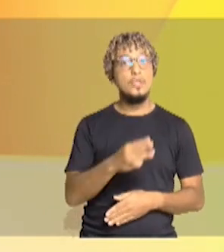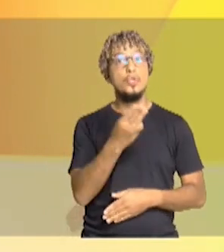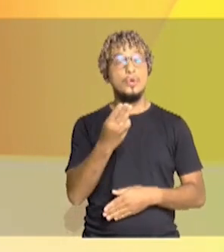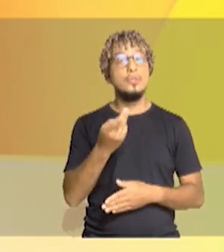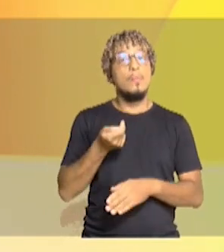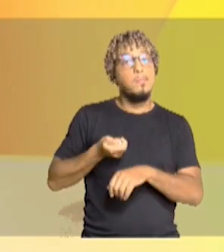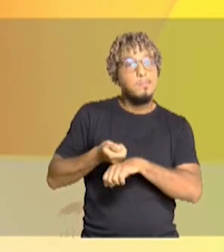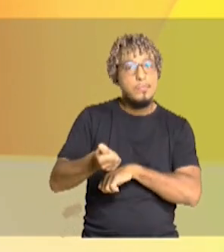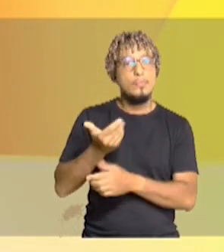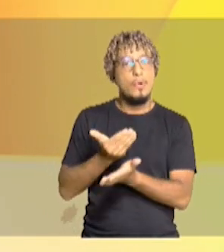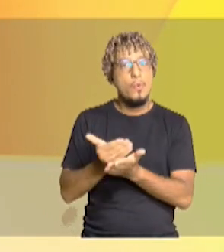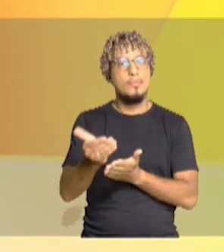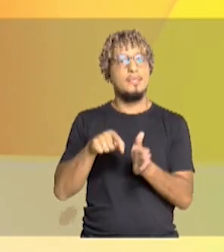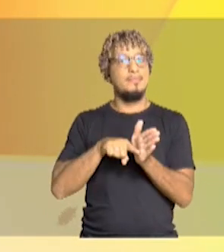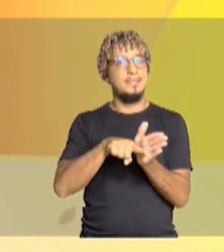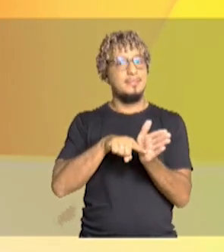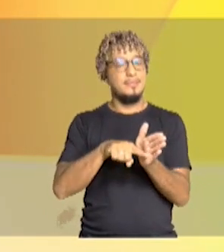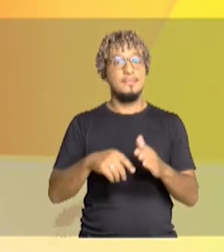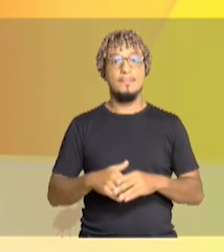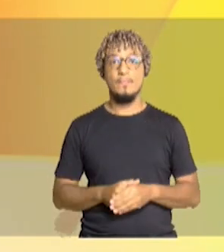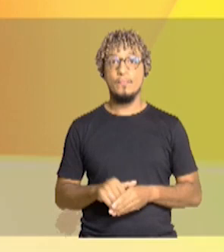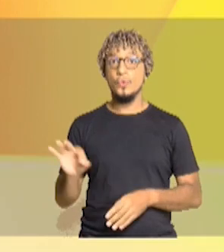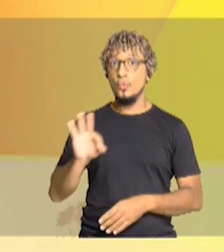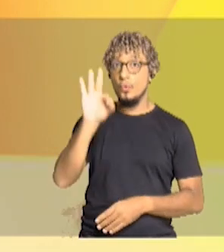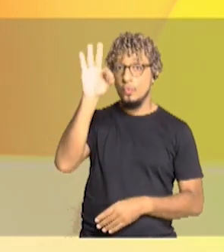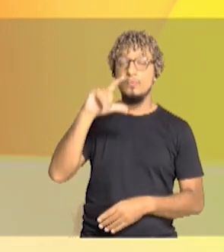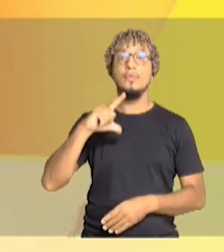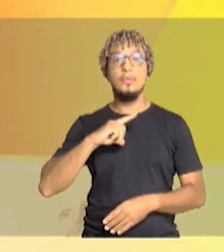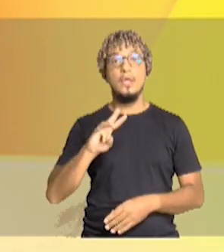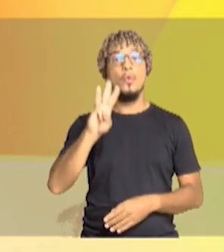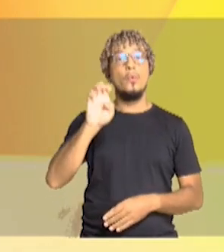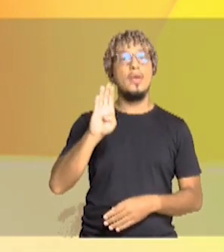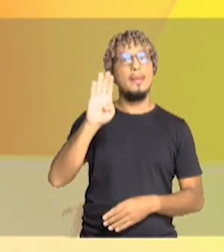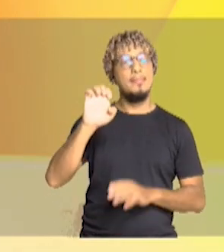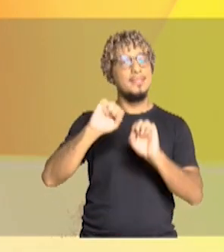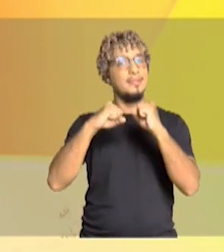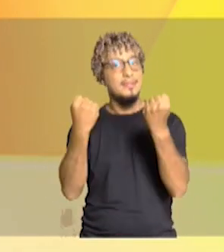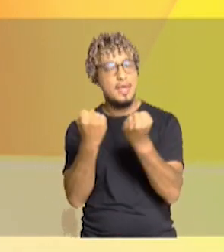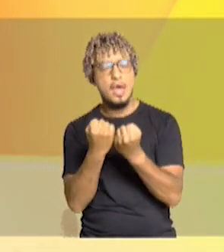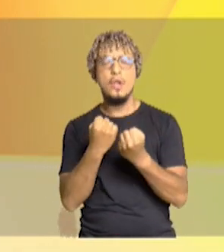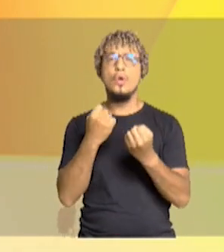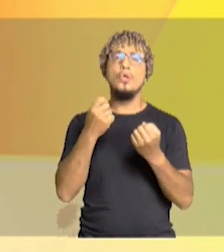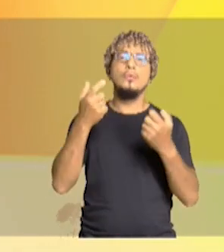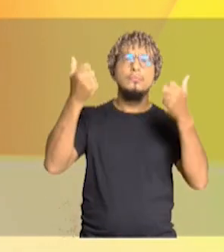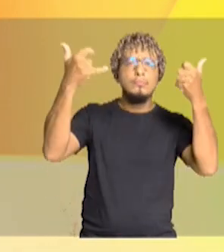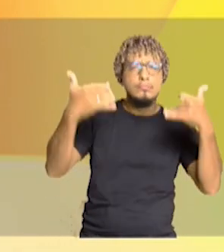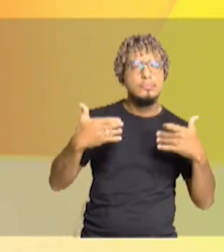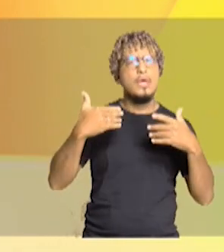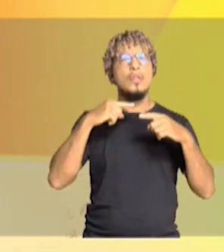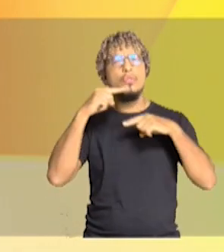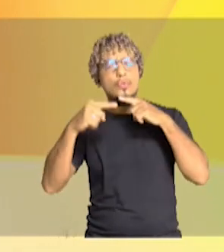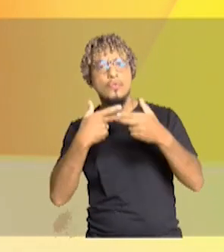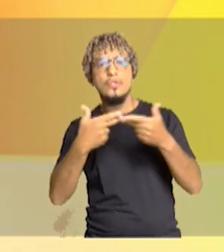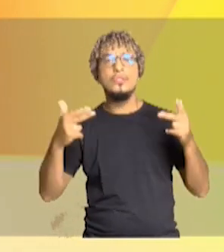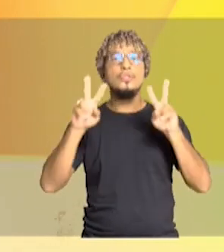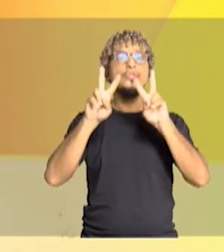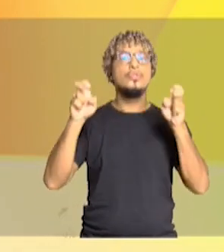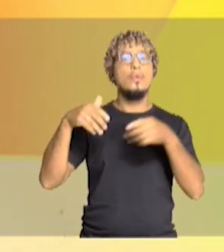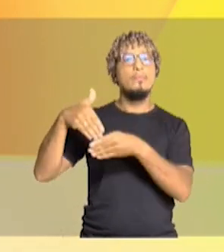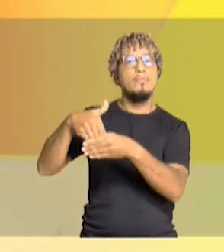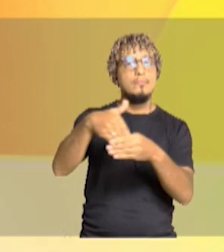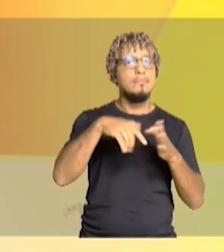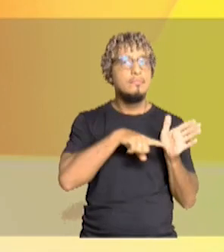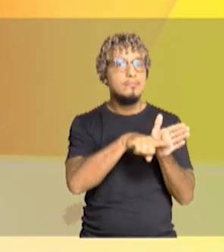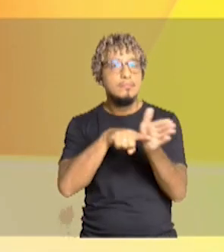iniciação científica o filme a realizar webinário para esclarecer dúvidas sobre a consulta pública que vai